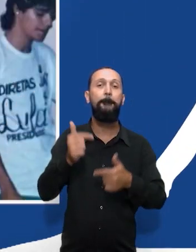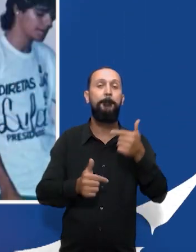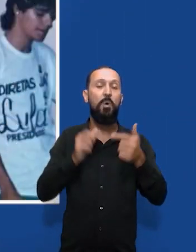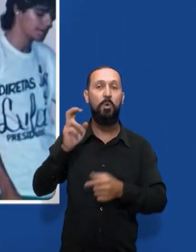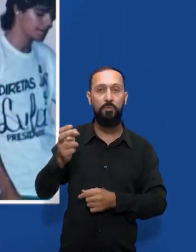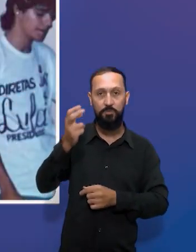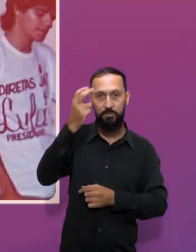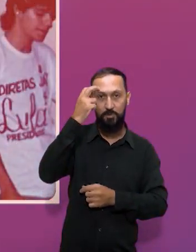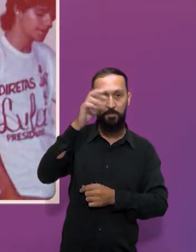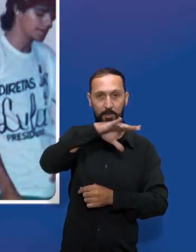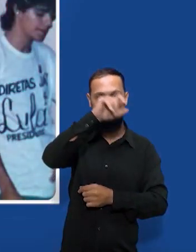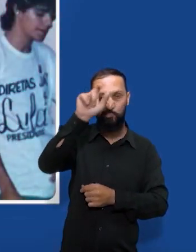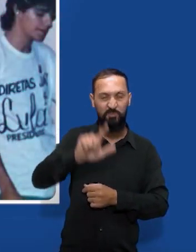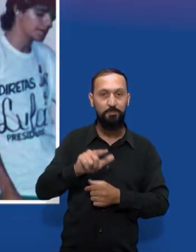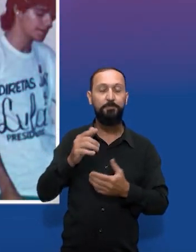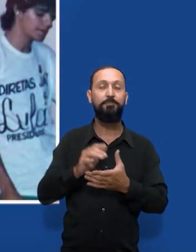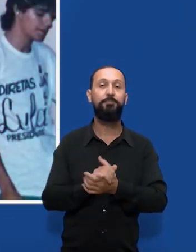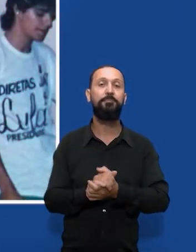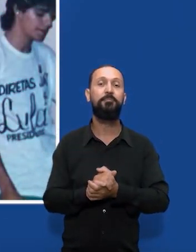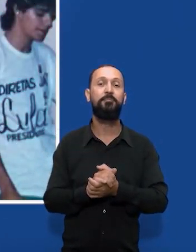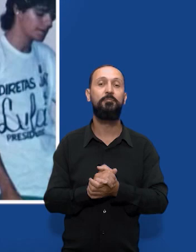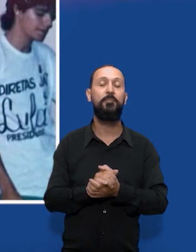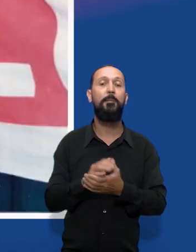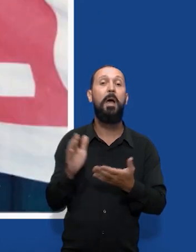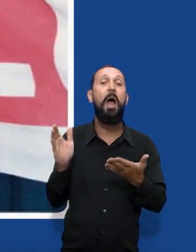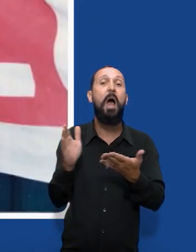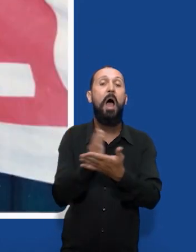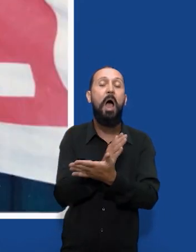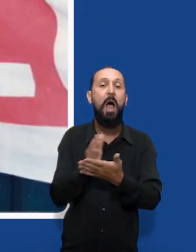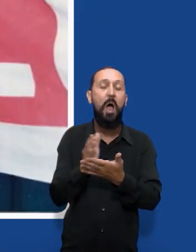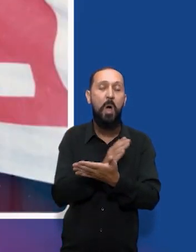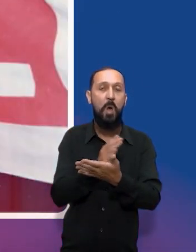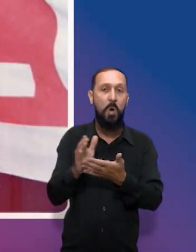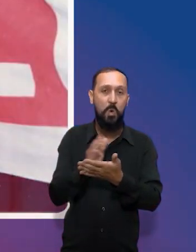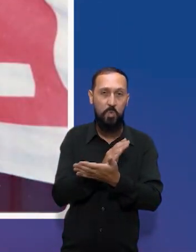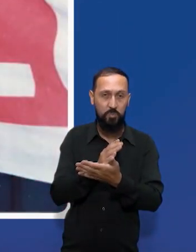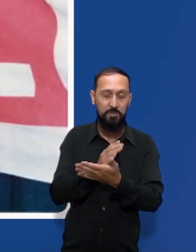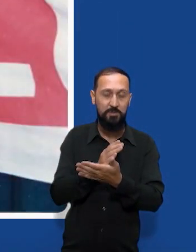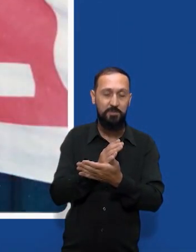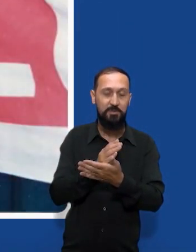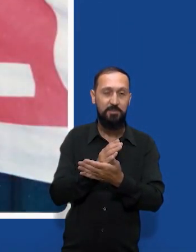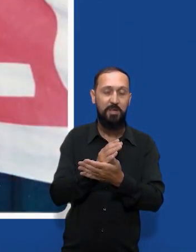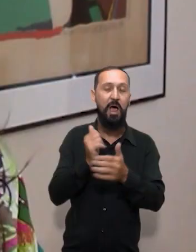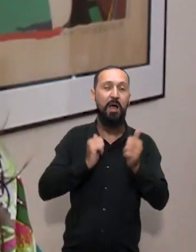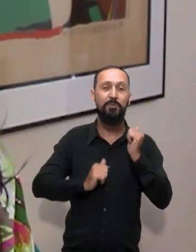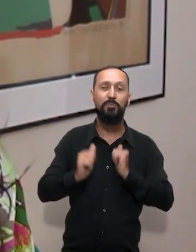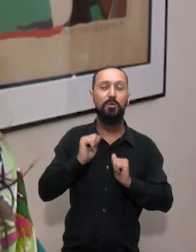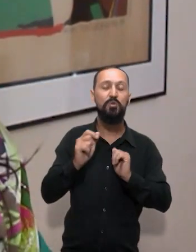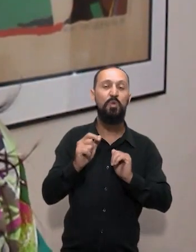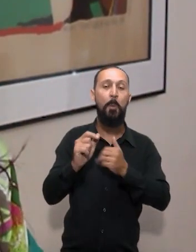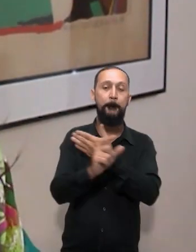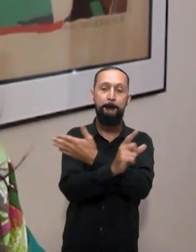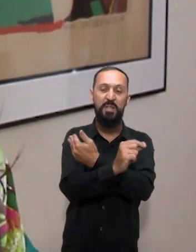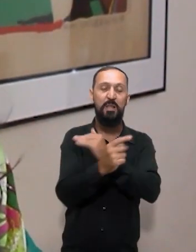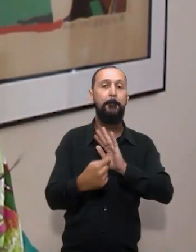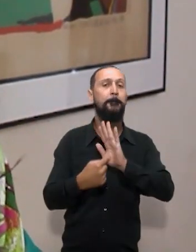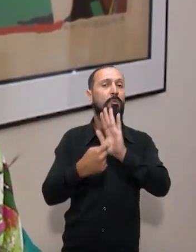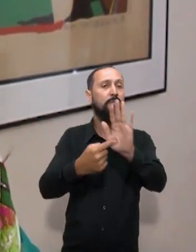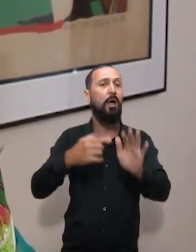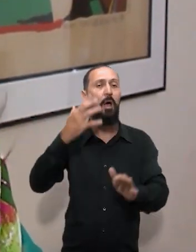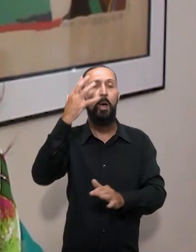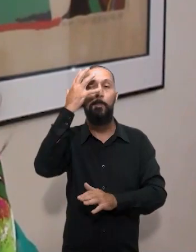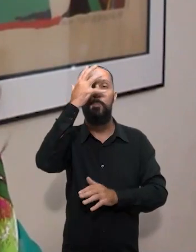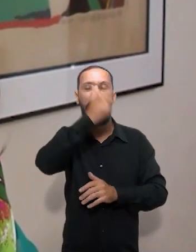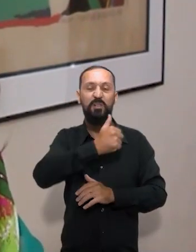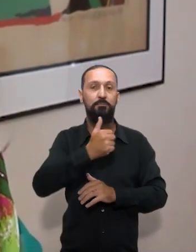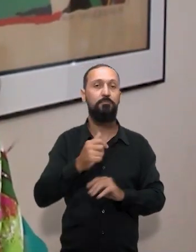sobretudo das políticas culturais para o Mato Grosso do Sul. Então, para esses artistas não bastava mostrar o Pantanal,